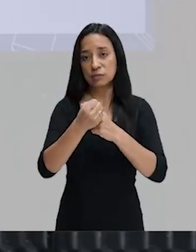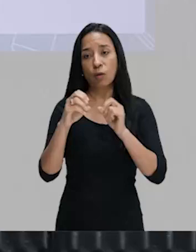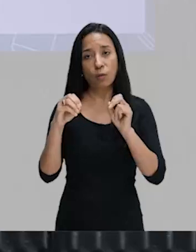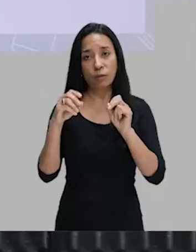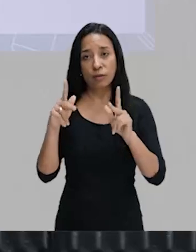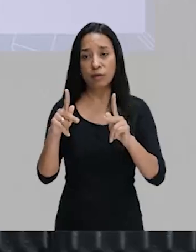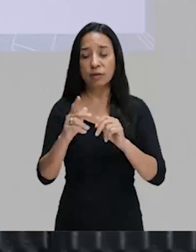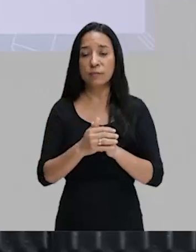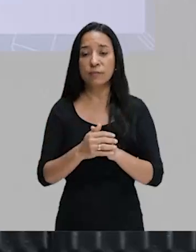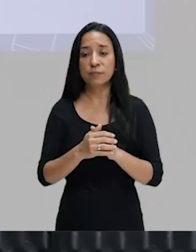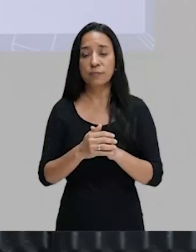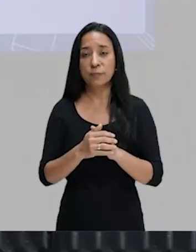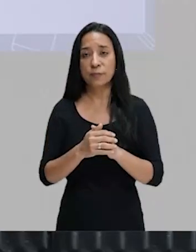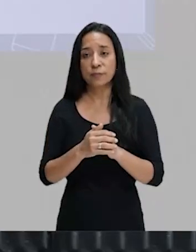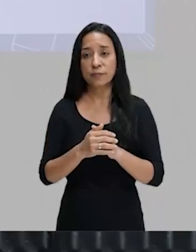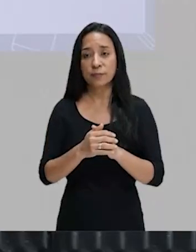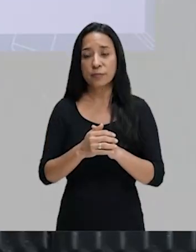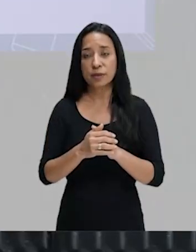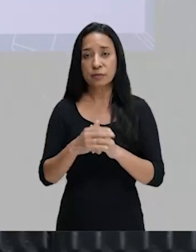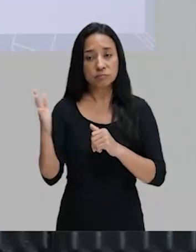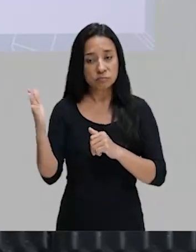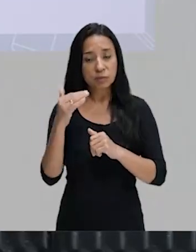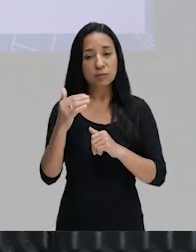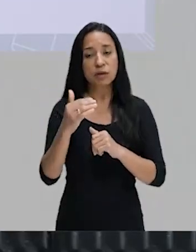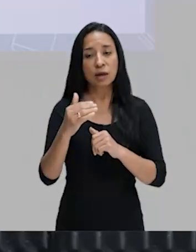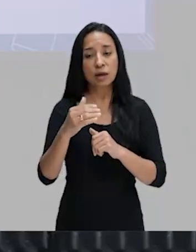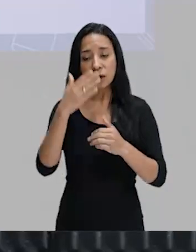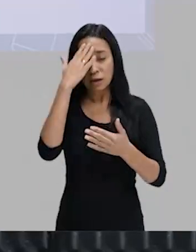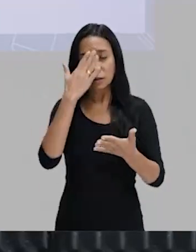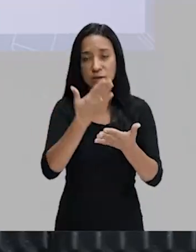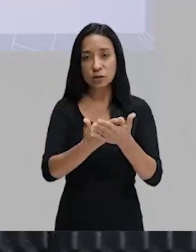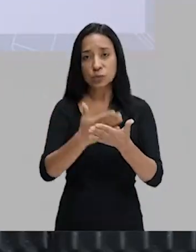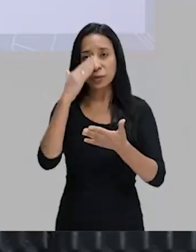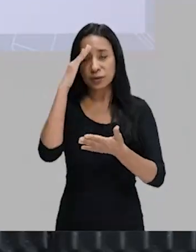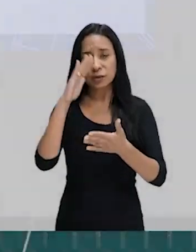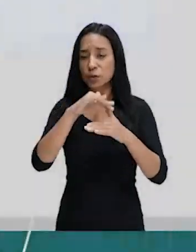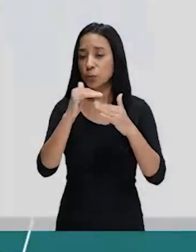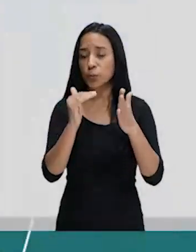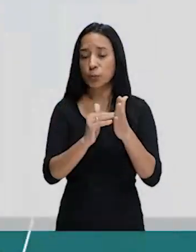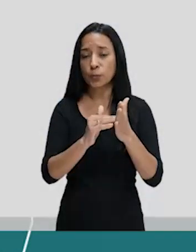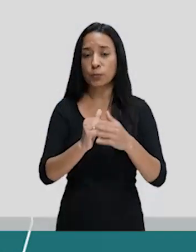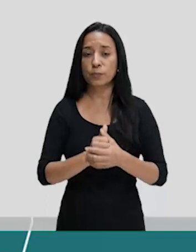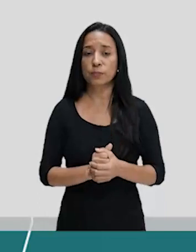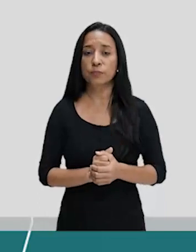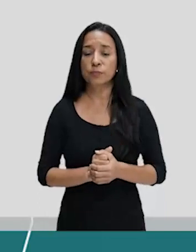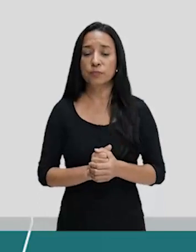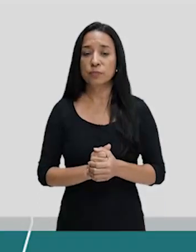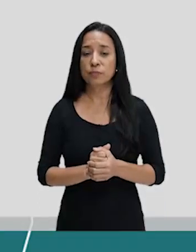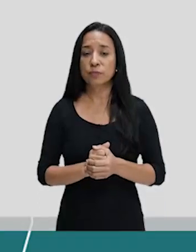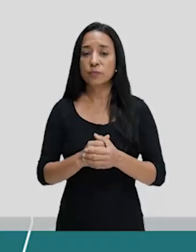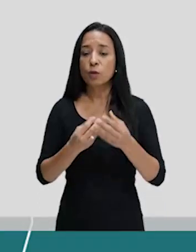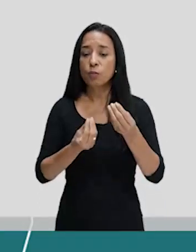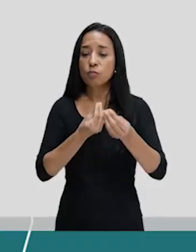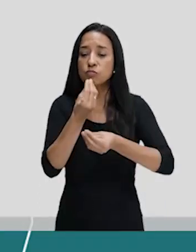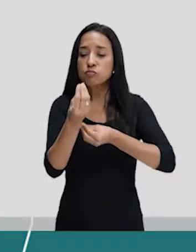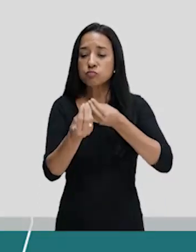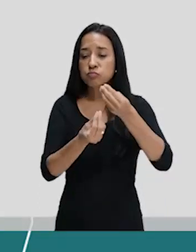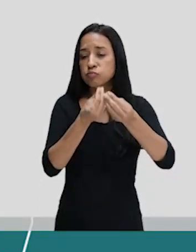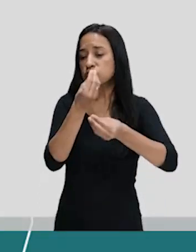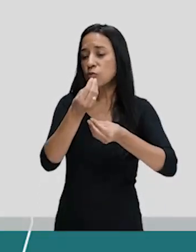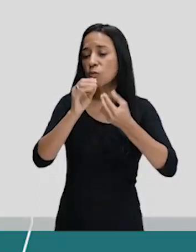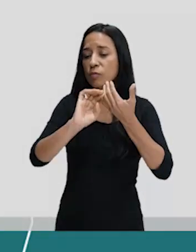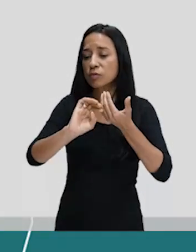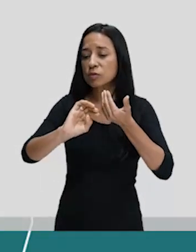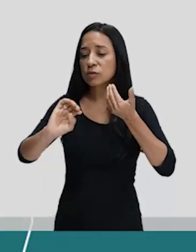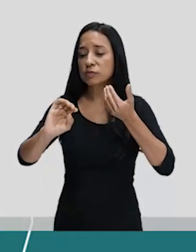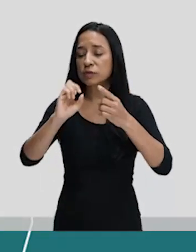Fechado? Então vamos lá, hein? Estou confiando que você está entendendo tudo. Vamos adiante. Formas de estratificação social. Aqui